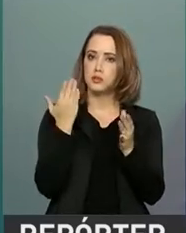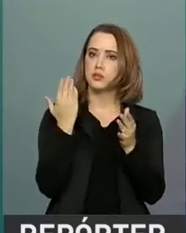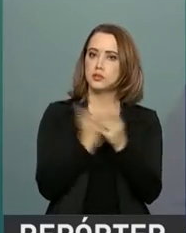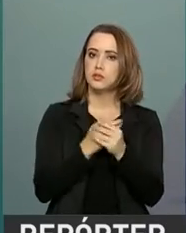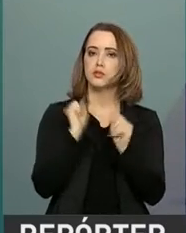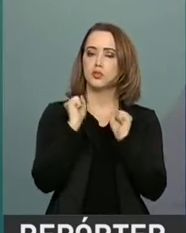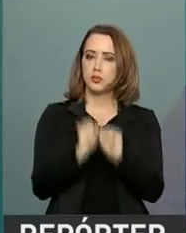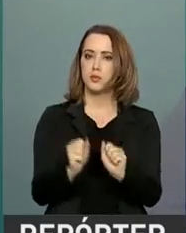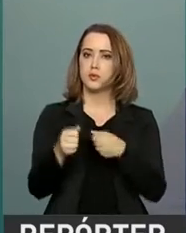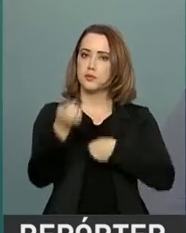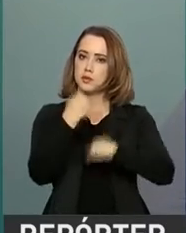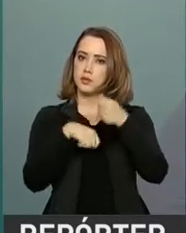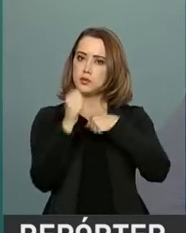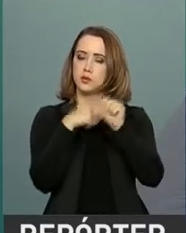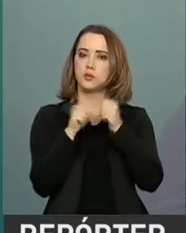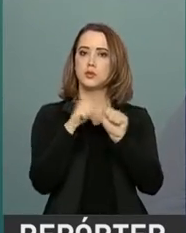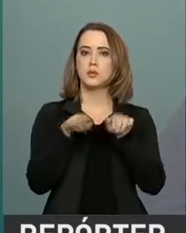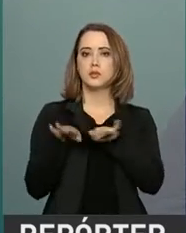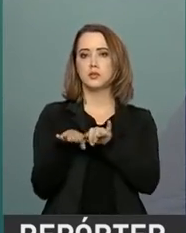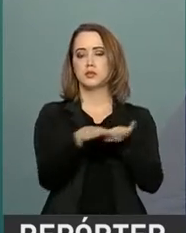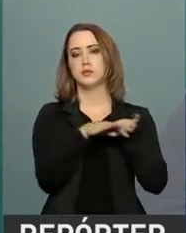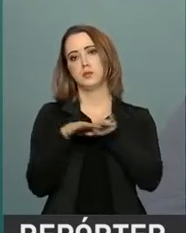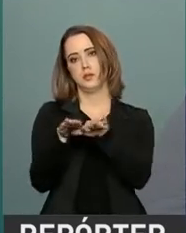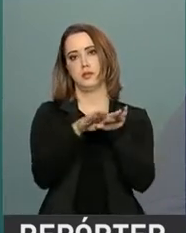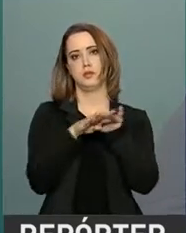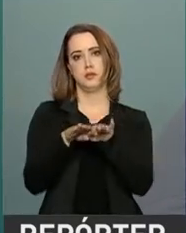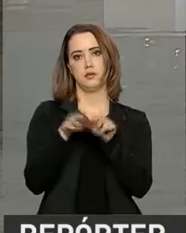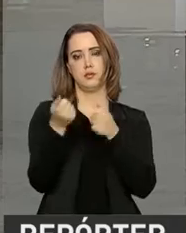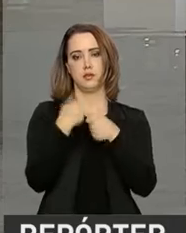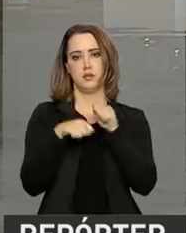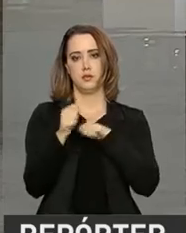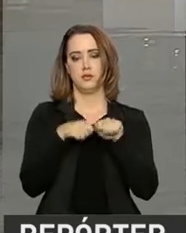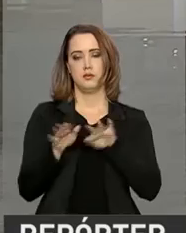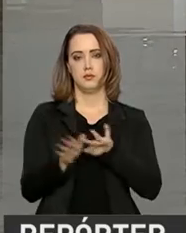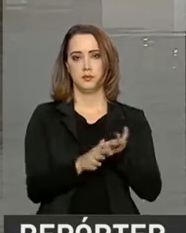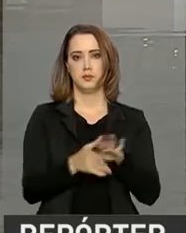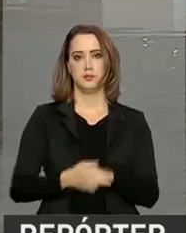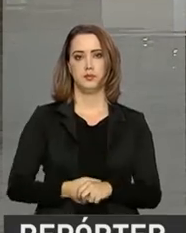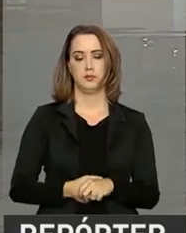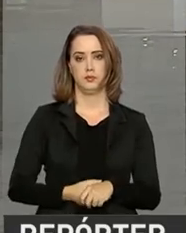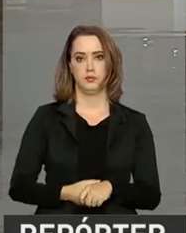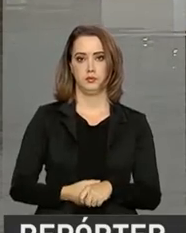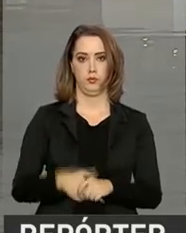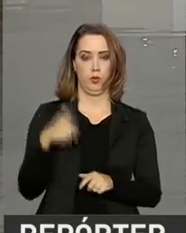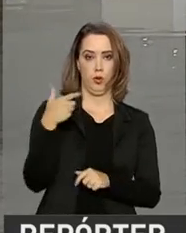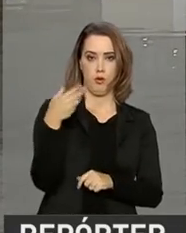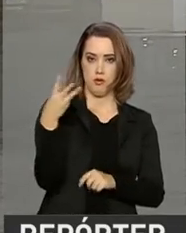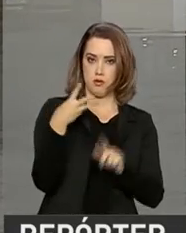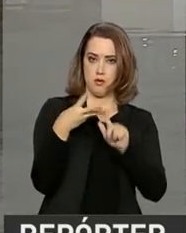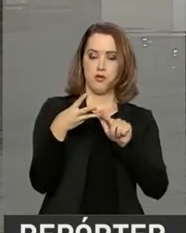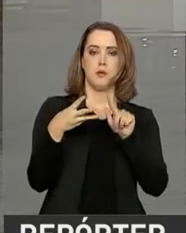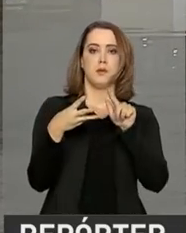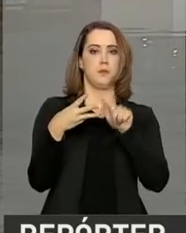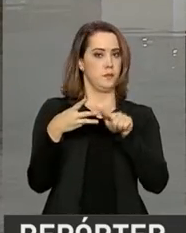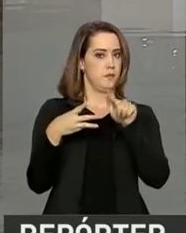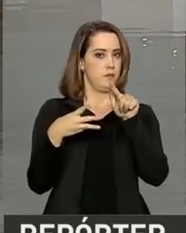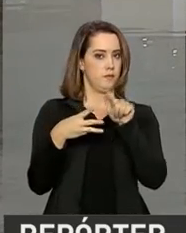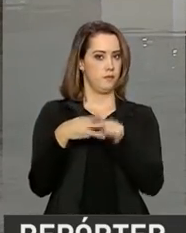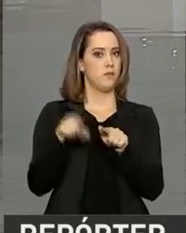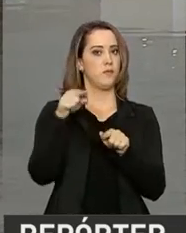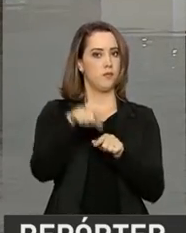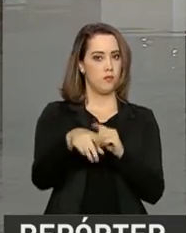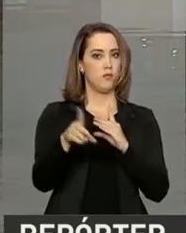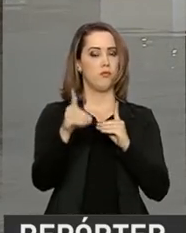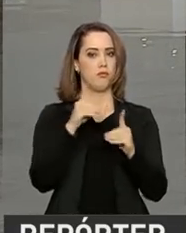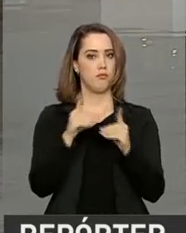crescimento e também a estabilidade da economia outras três questões que foram discutidas nesta